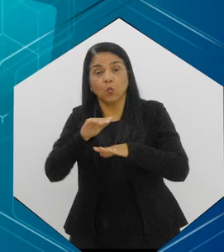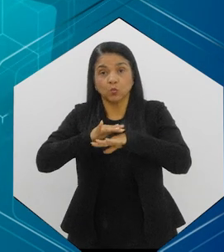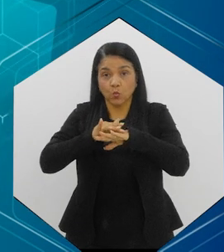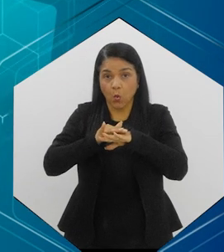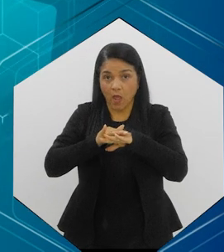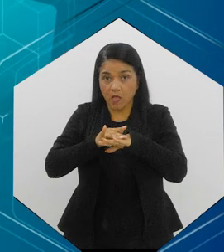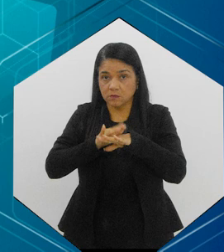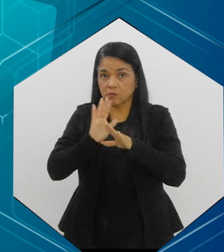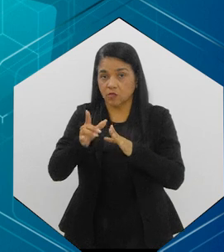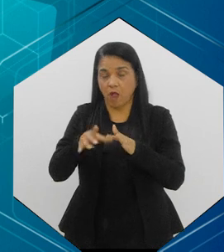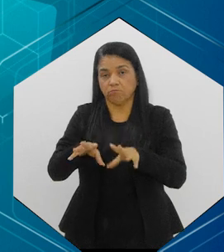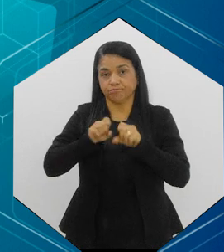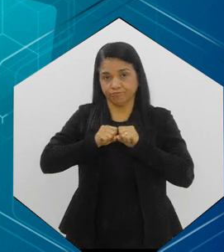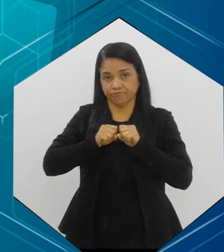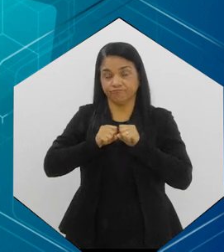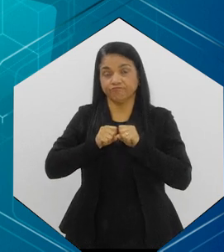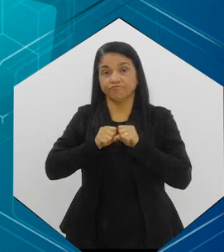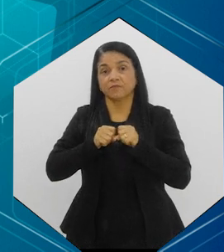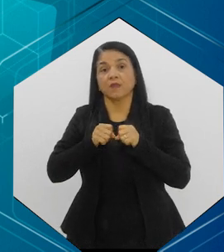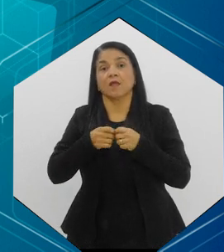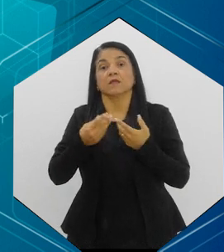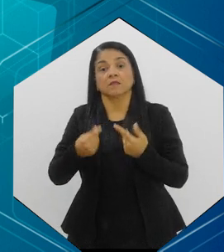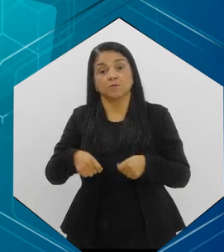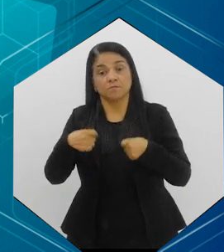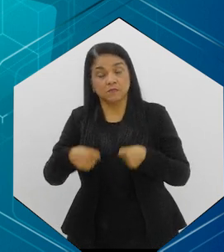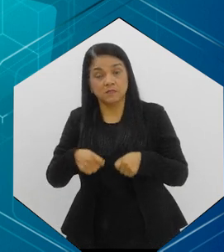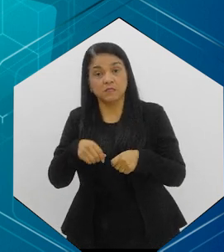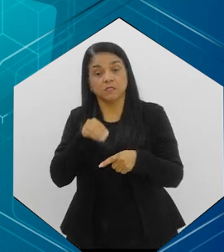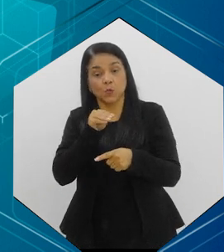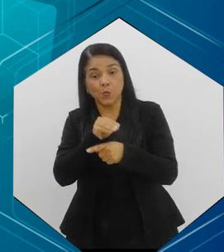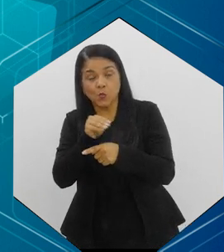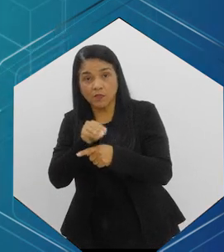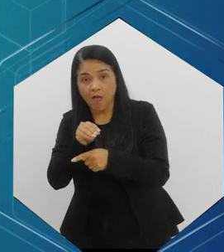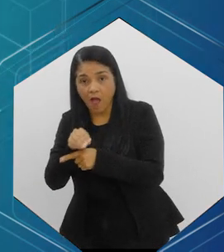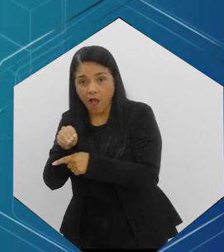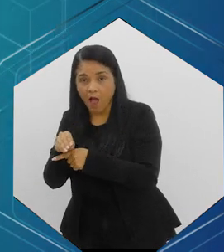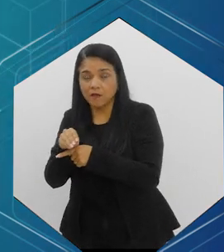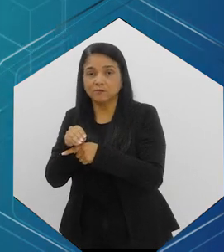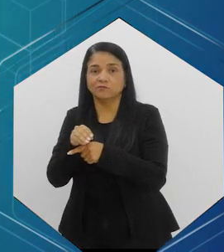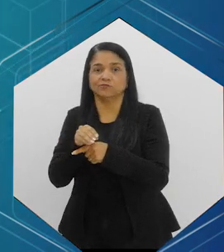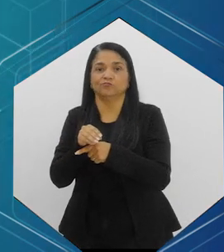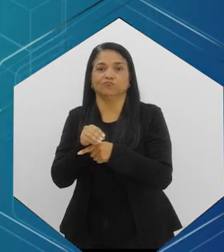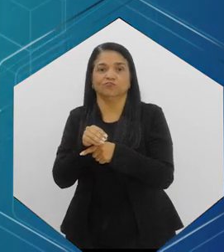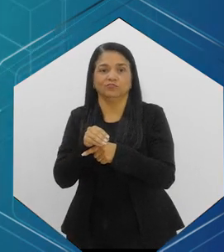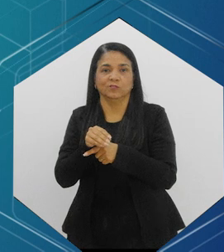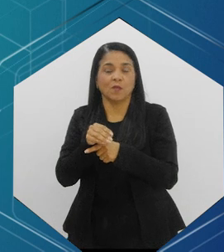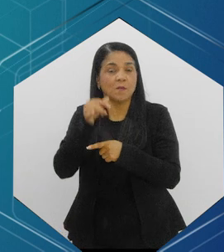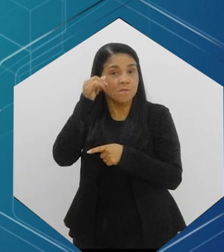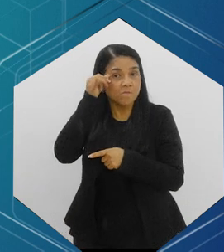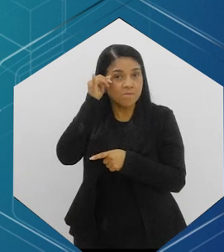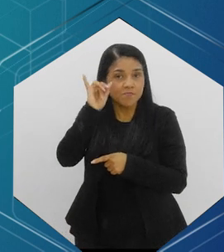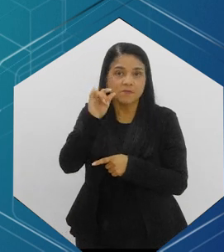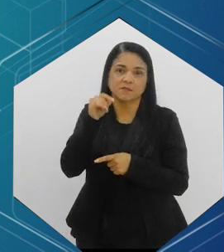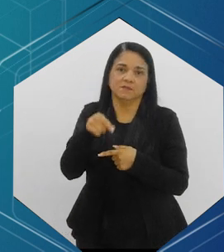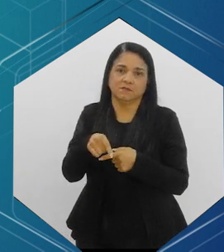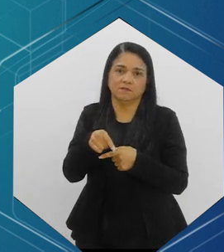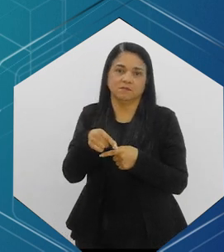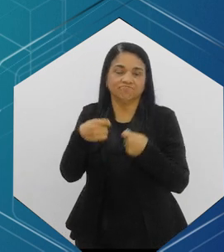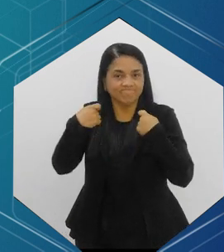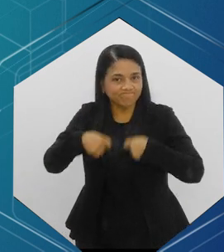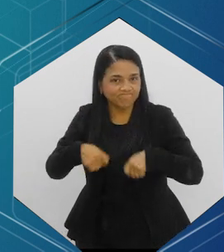a quimioprofilaxia e a mobilização precoce, que é o principal fator protetor desses